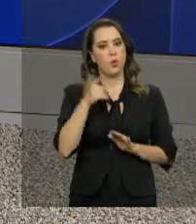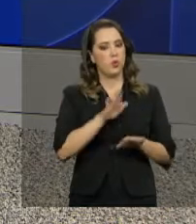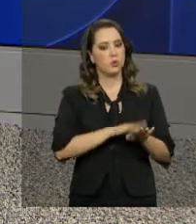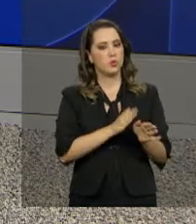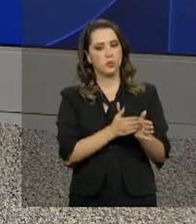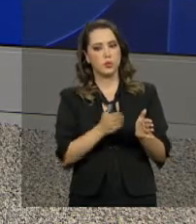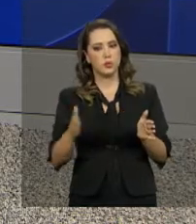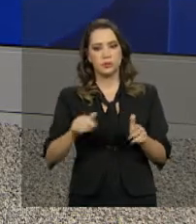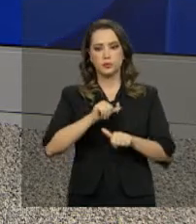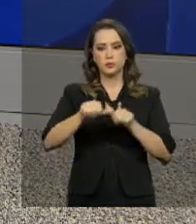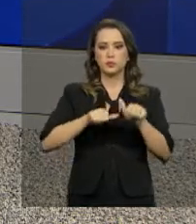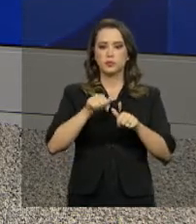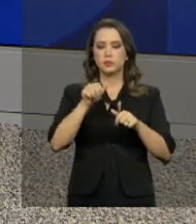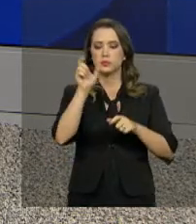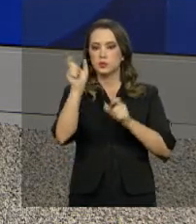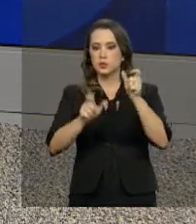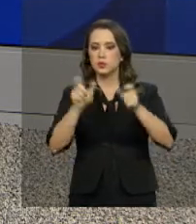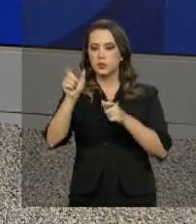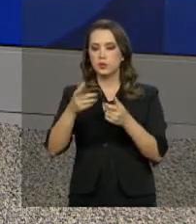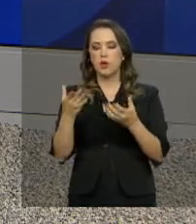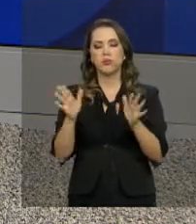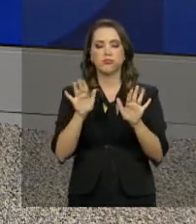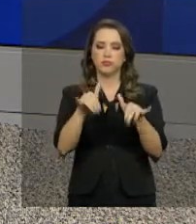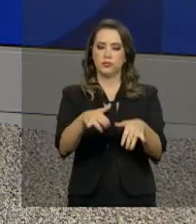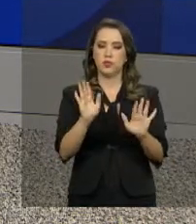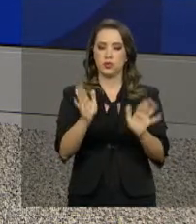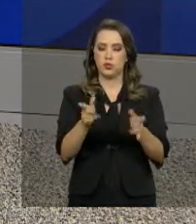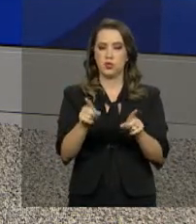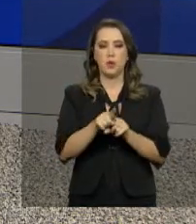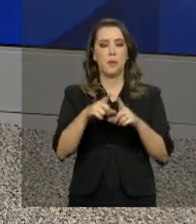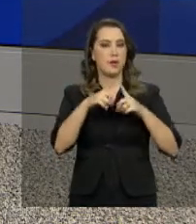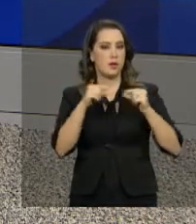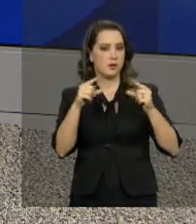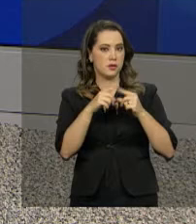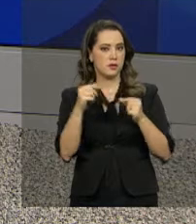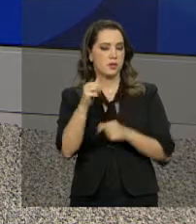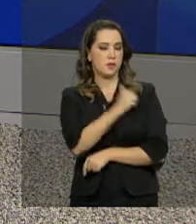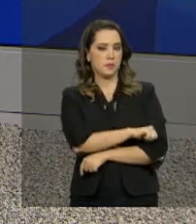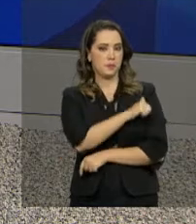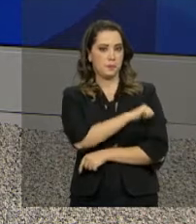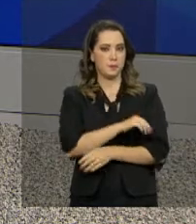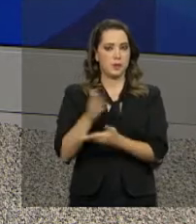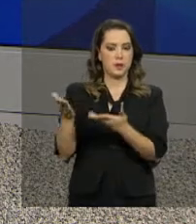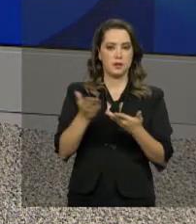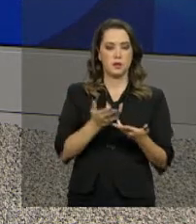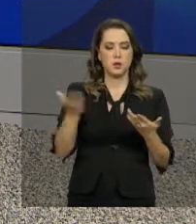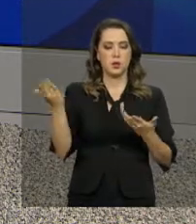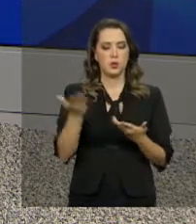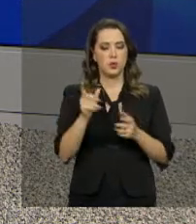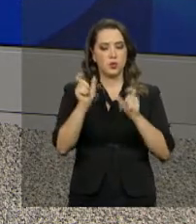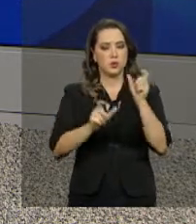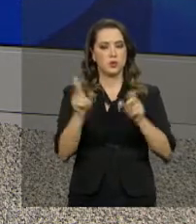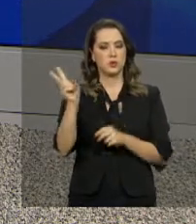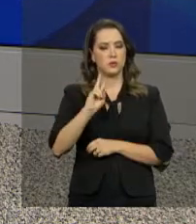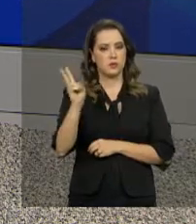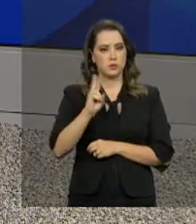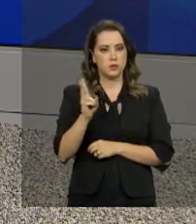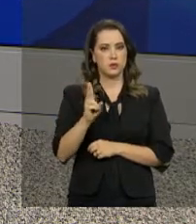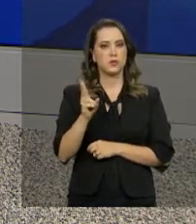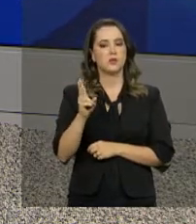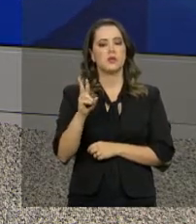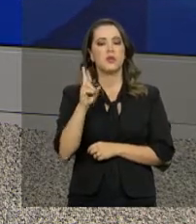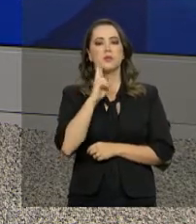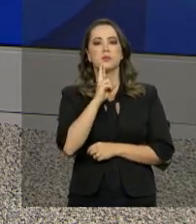processo de interiorização foi concluída às cidades de brasília e rio de janeiro receberam hoje venezuelanos vindos do estado de